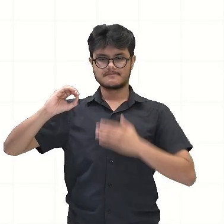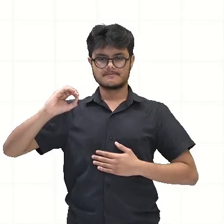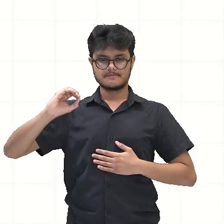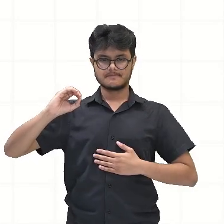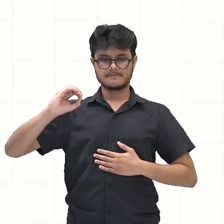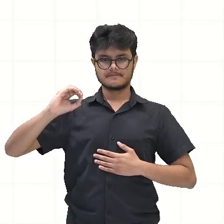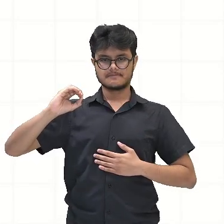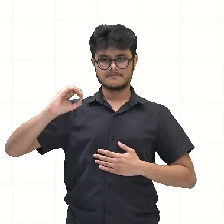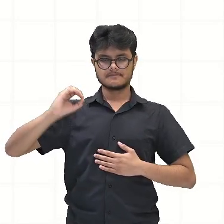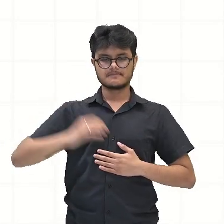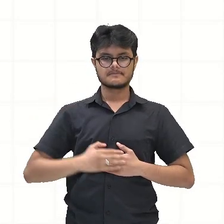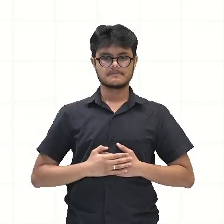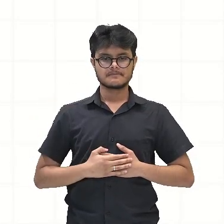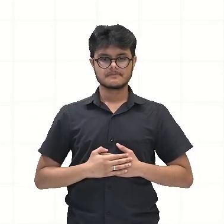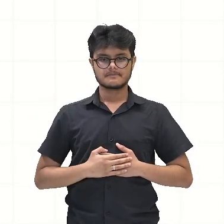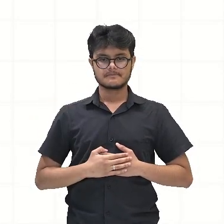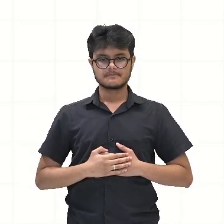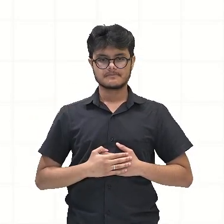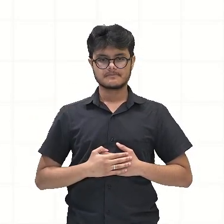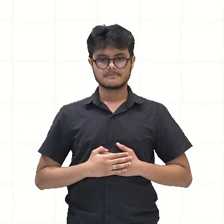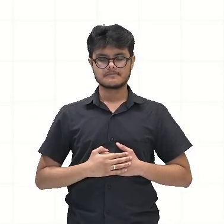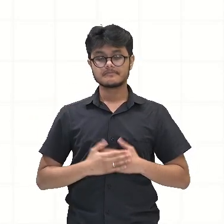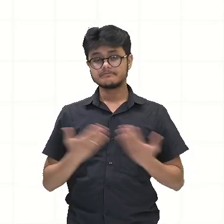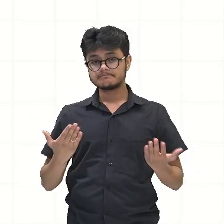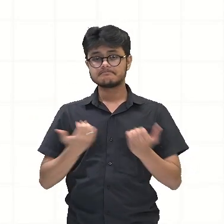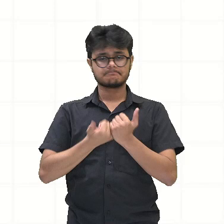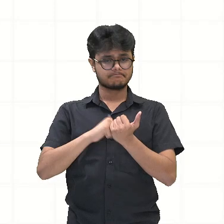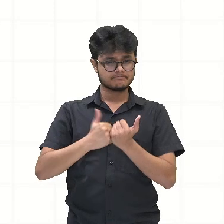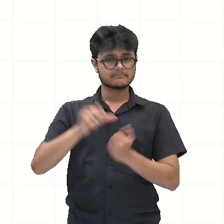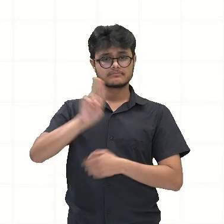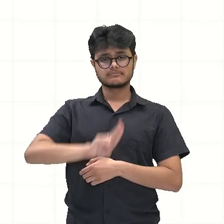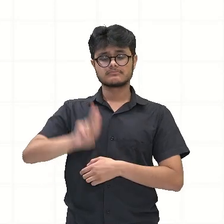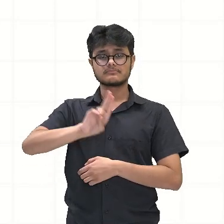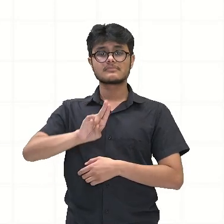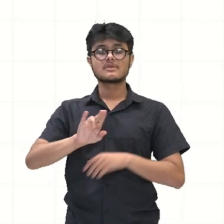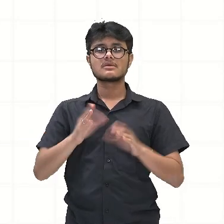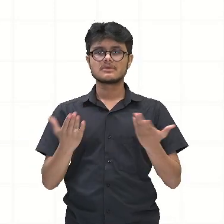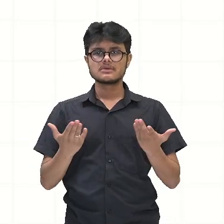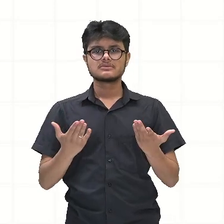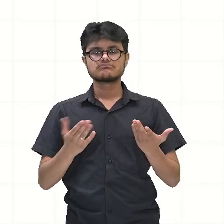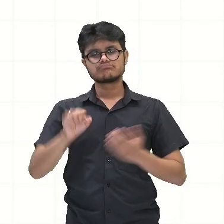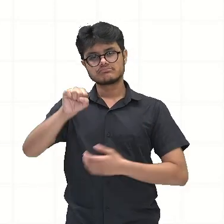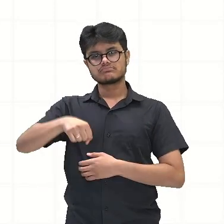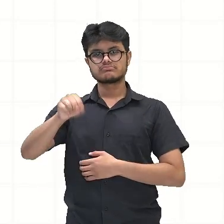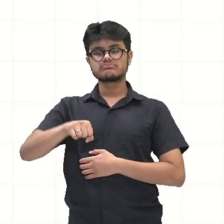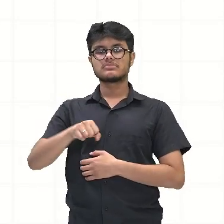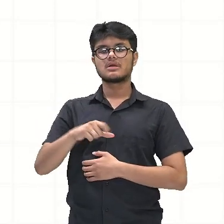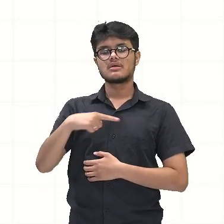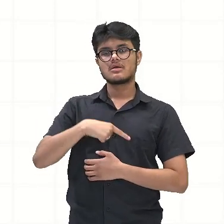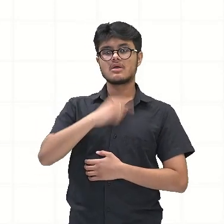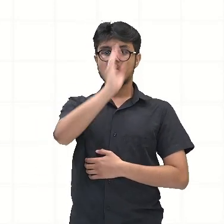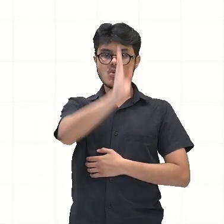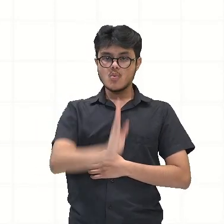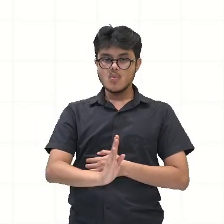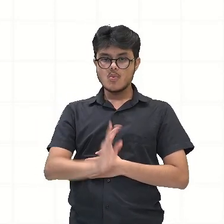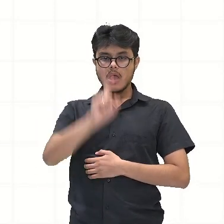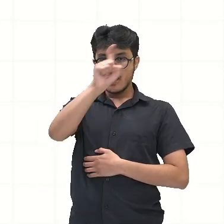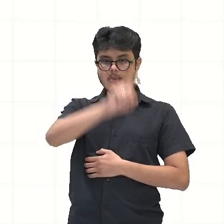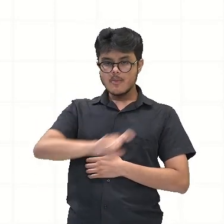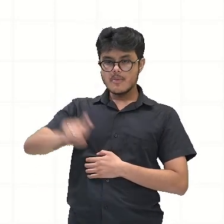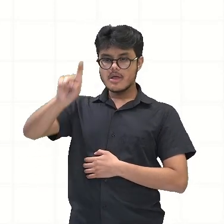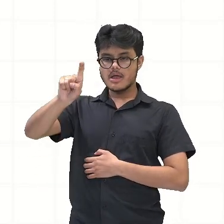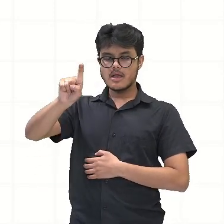eu faço x igual a zero. Então, substituindo nesse caso, eu vou cortar o eixo y no ponto